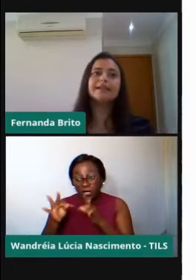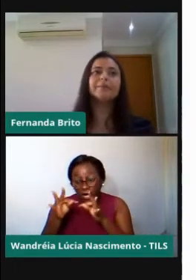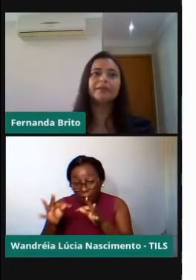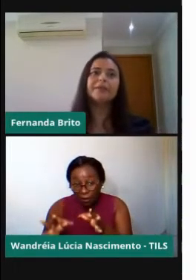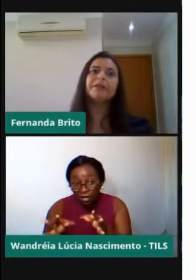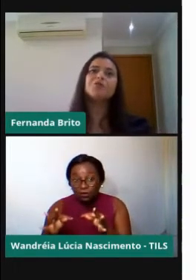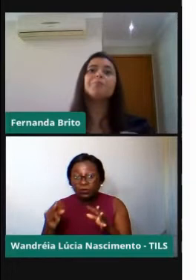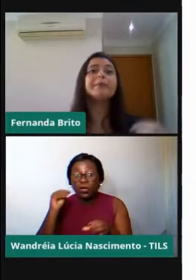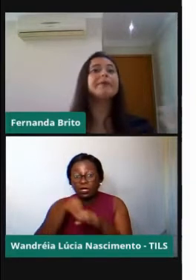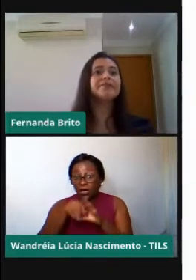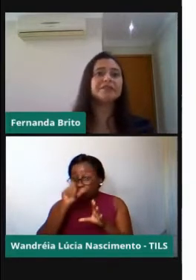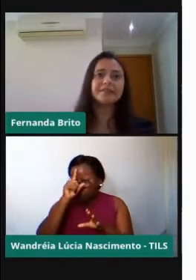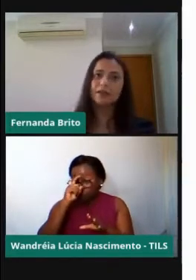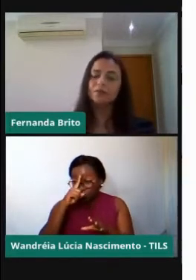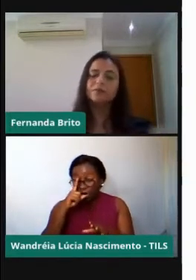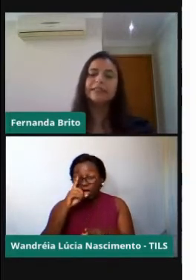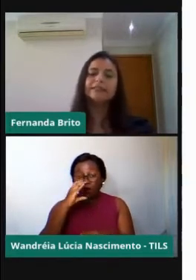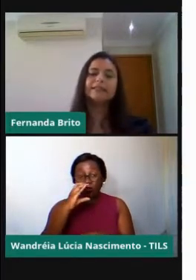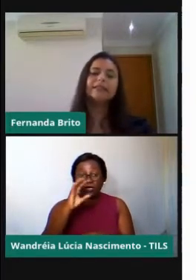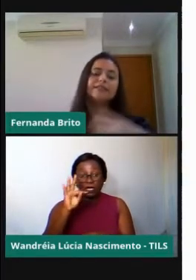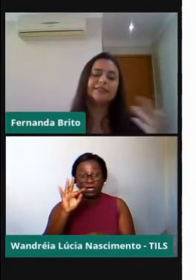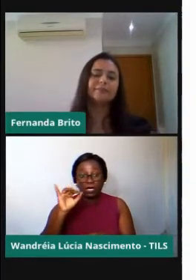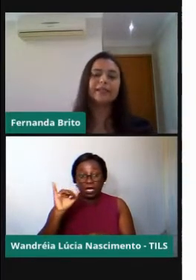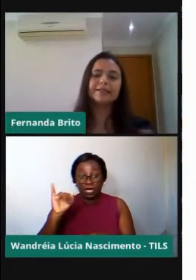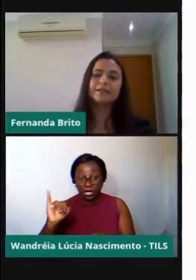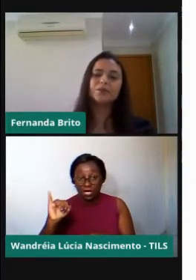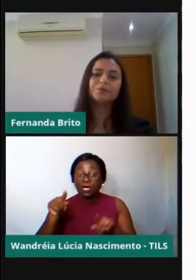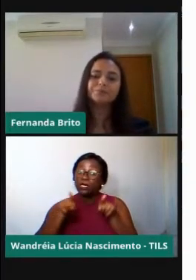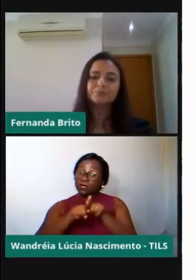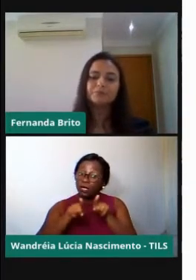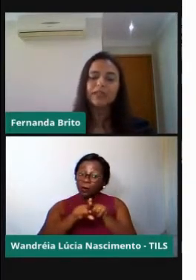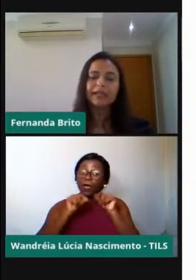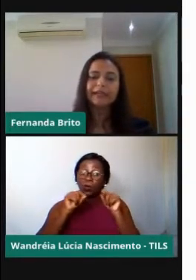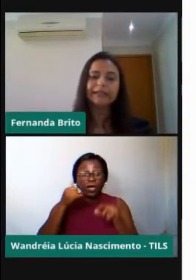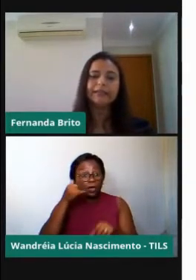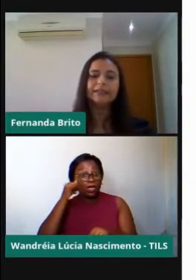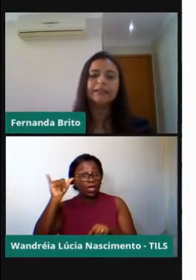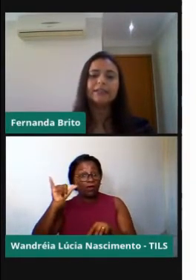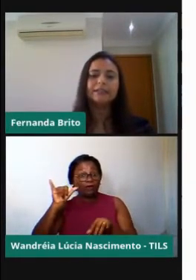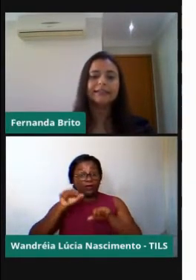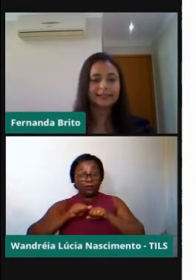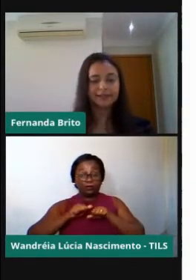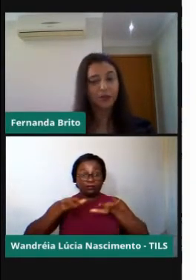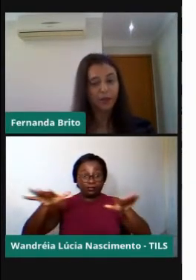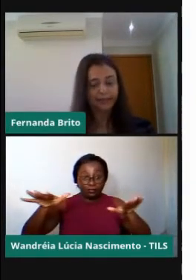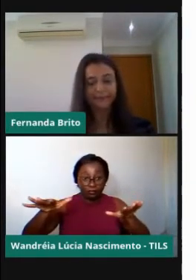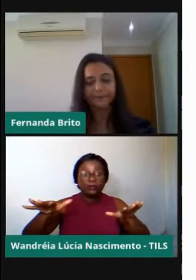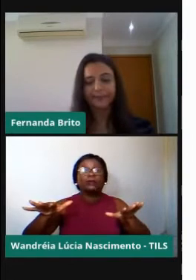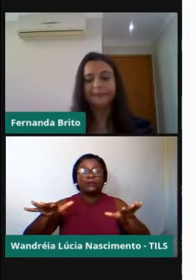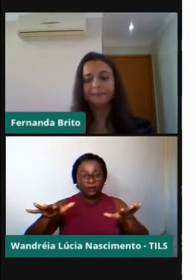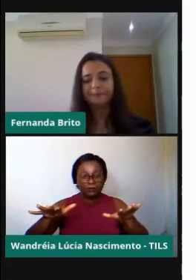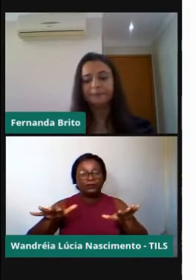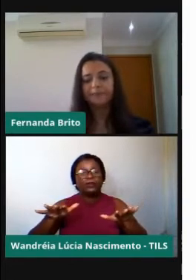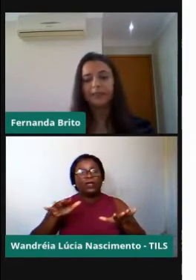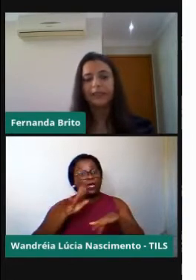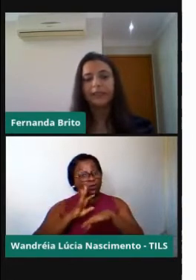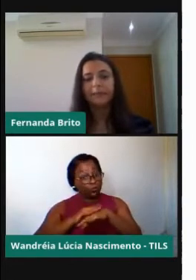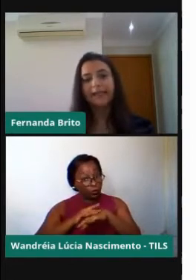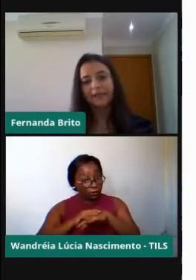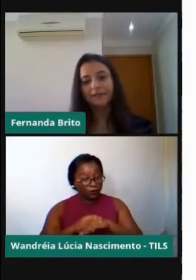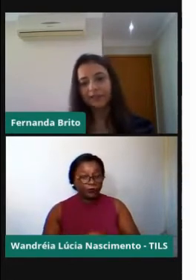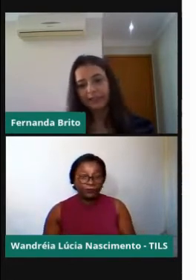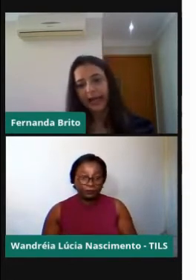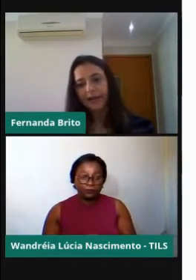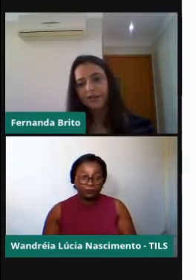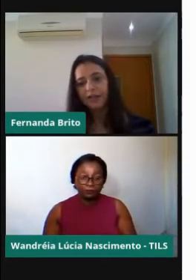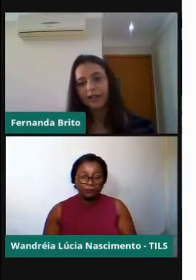CTIs e, quem sabe, até mesmo para a prevenção, né, da disseminação dessa virose, né.